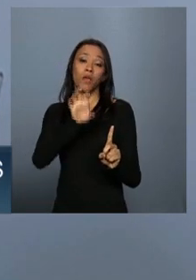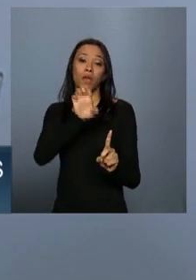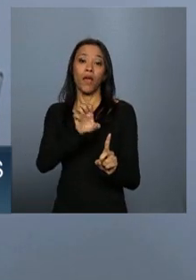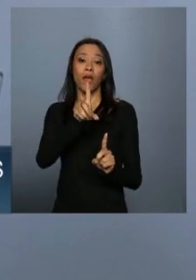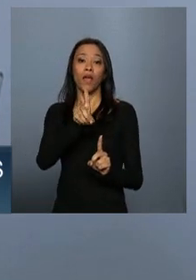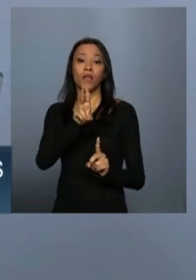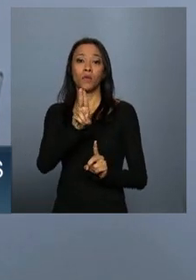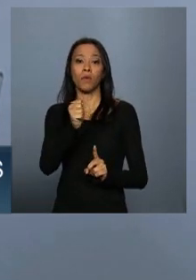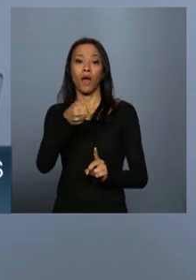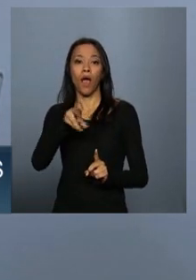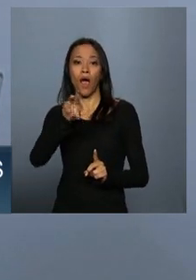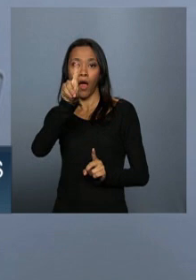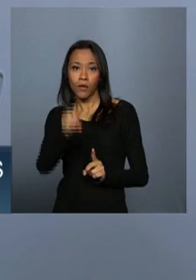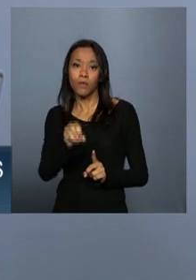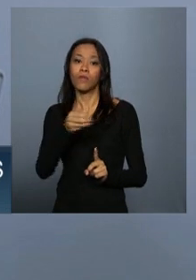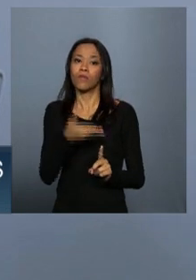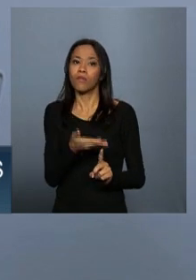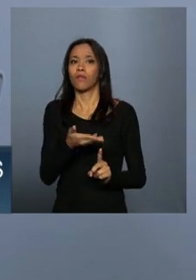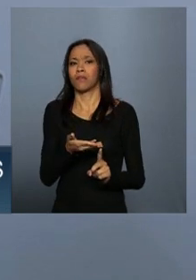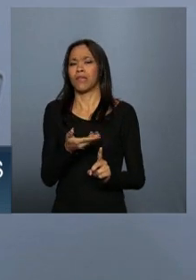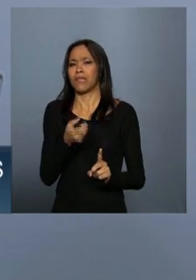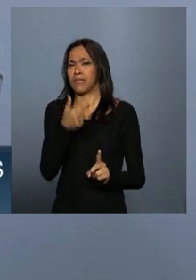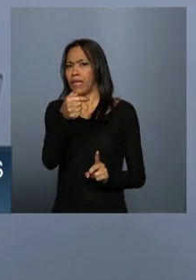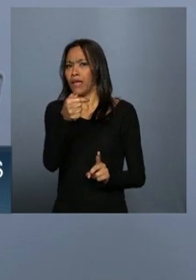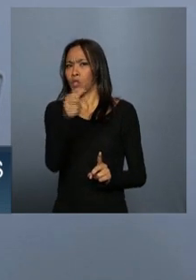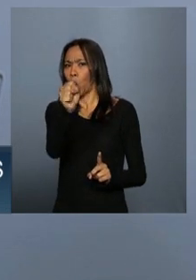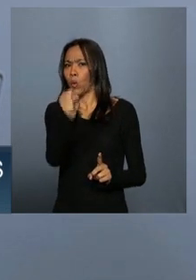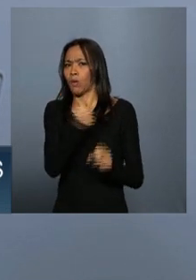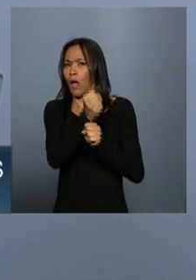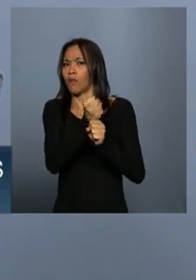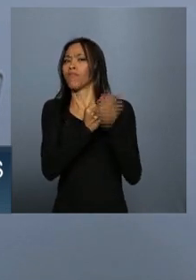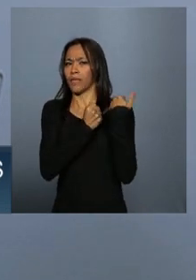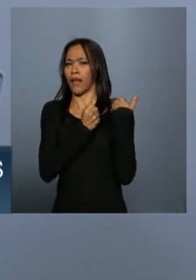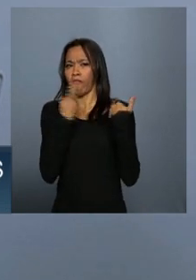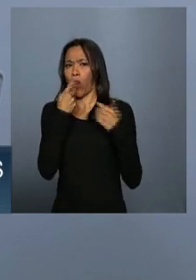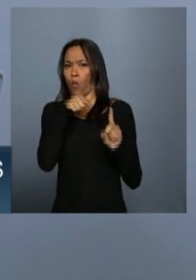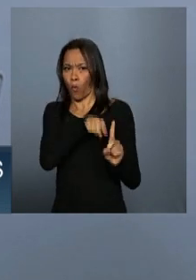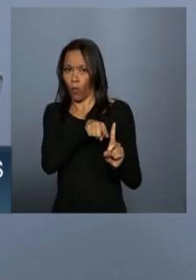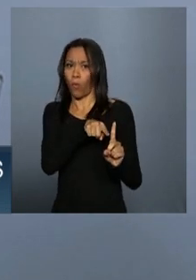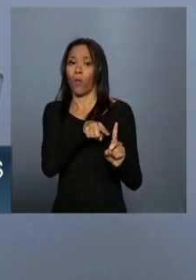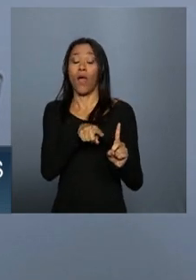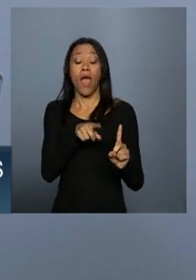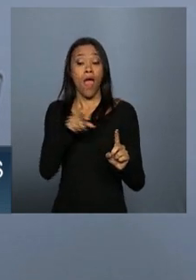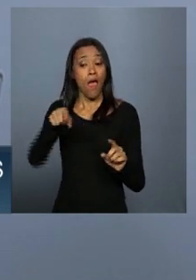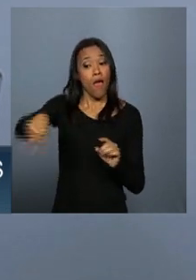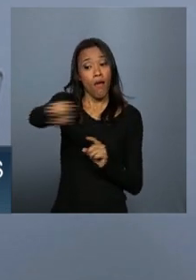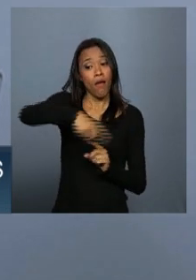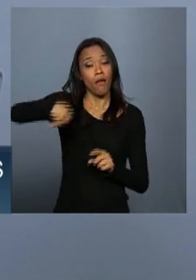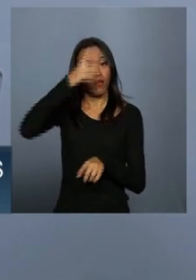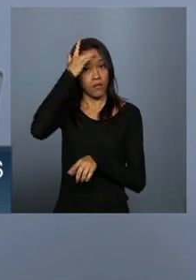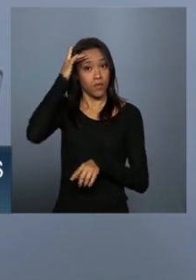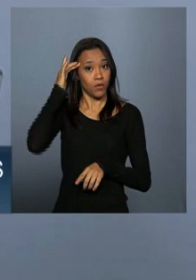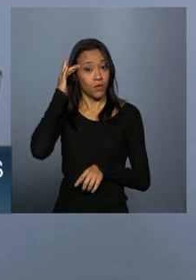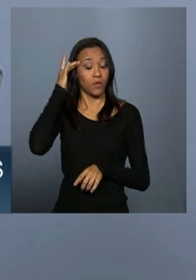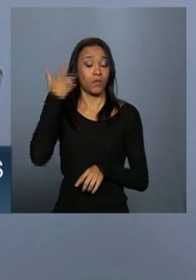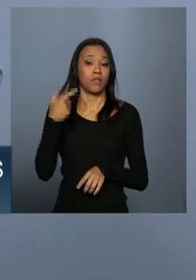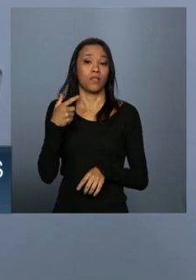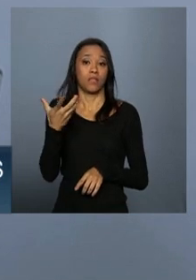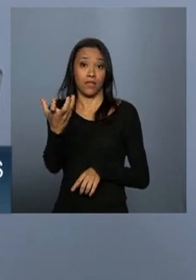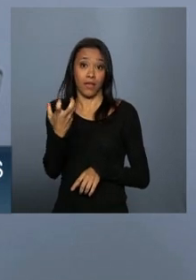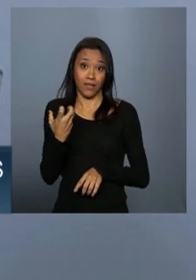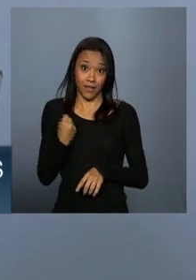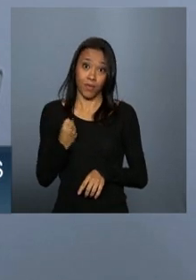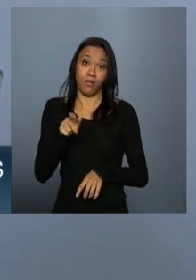há 7, 8 anos atrás, infelizmente, essas pessoas que ganharam